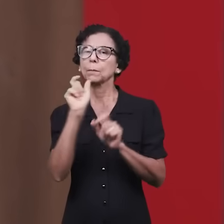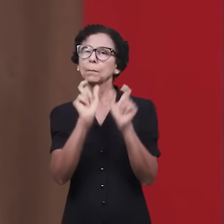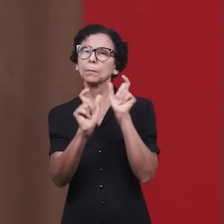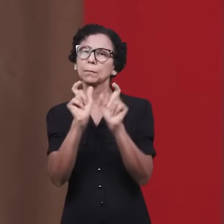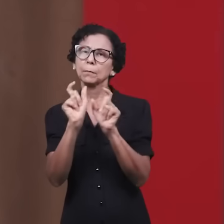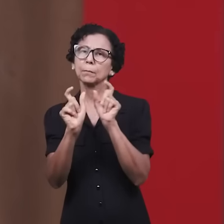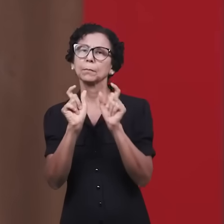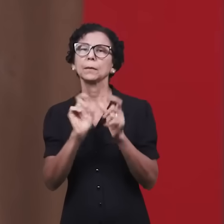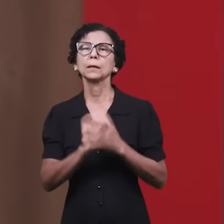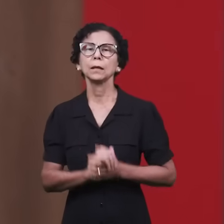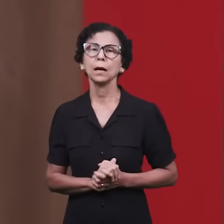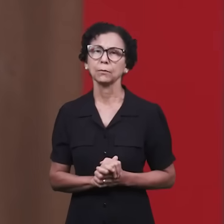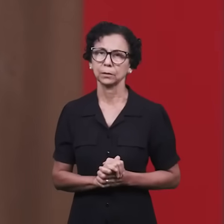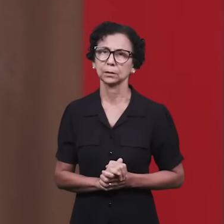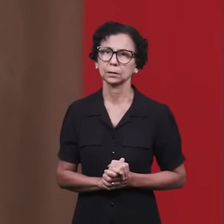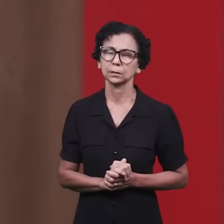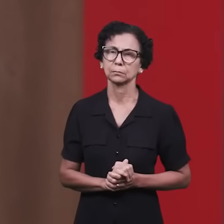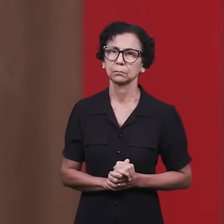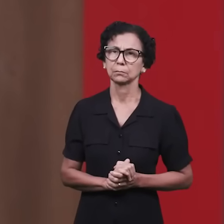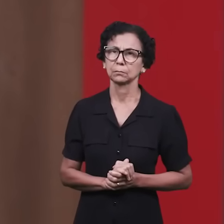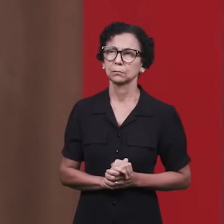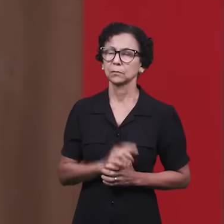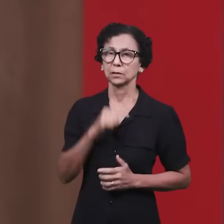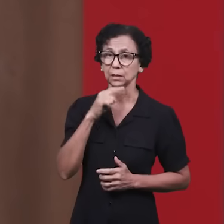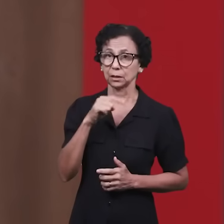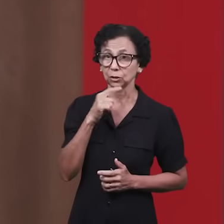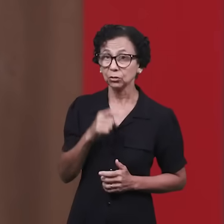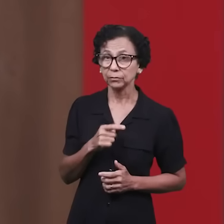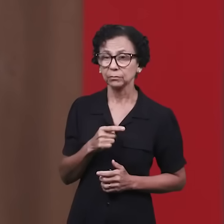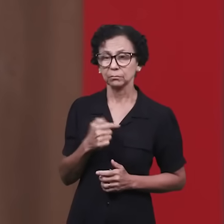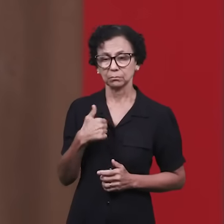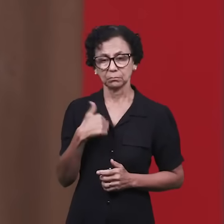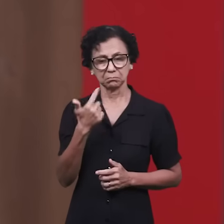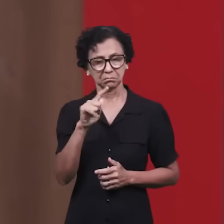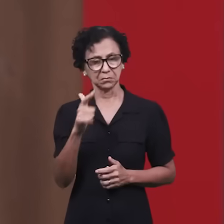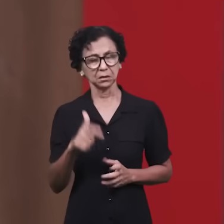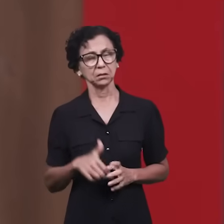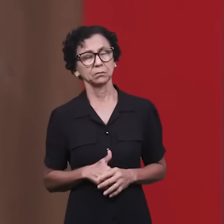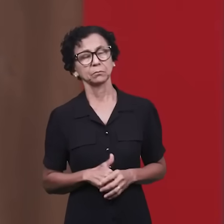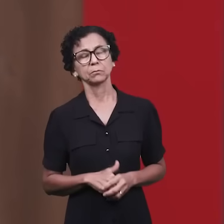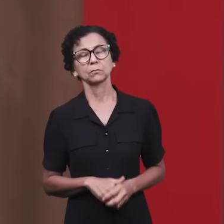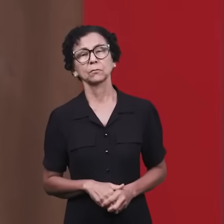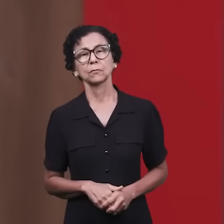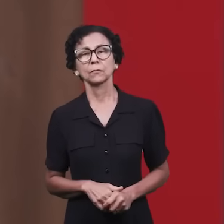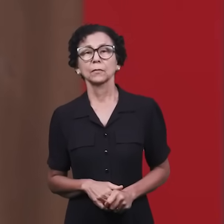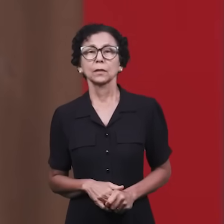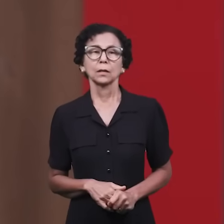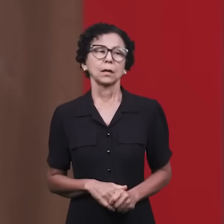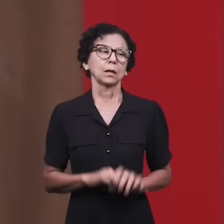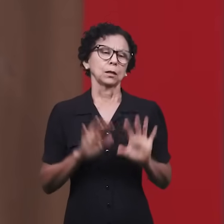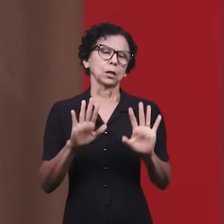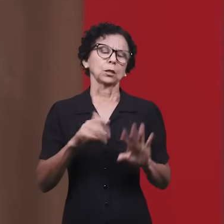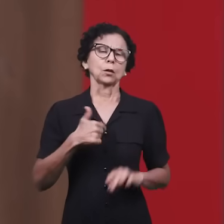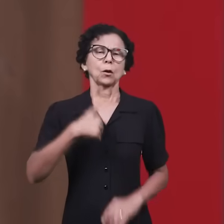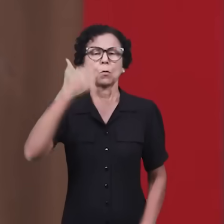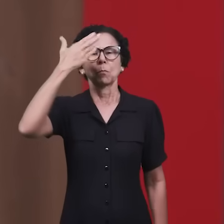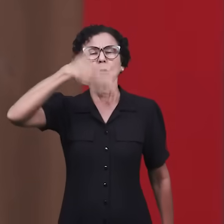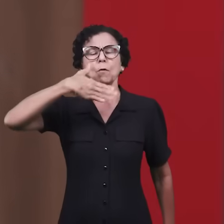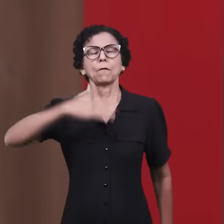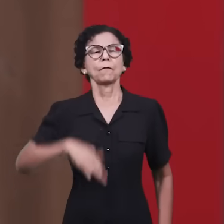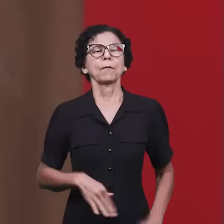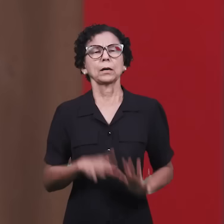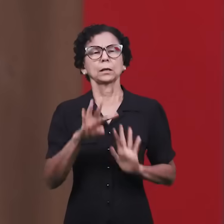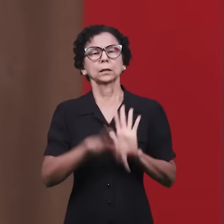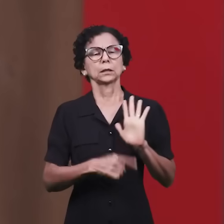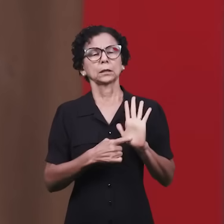palavra de Deus, eu não tenho. Você vai... Agora, quando o homem ele quer entender isso, não, vou provar pela razão que esse texto está certo, aí ele entra na